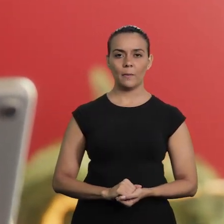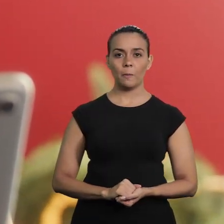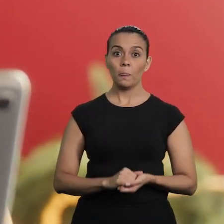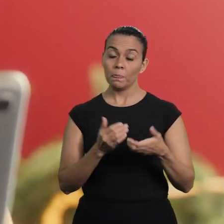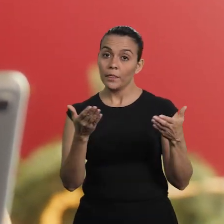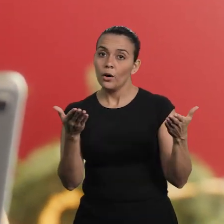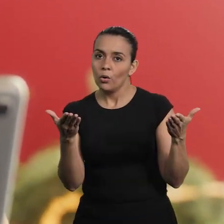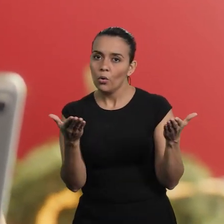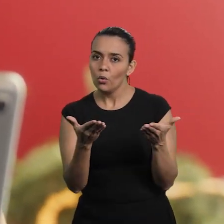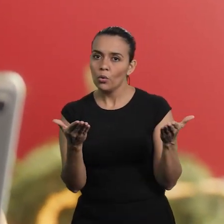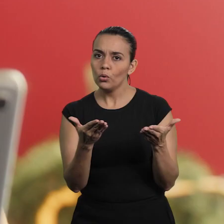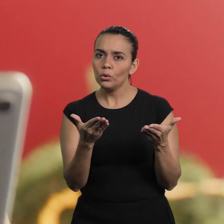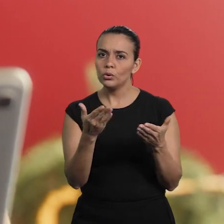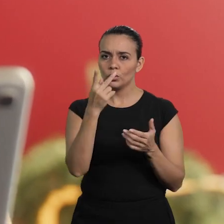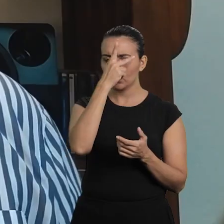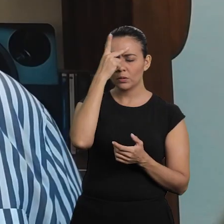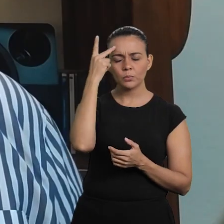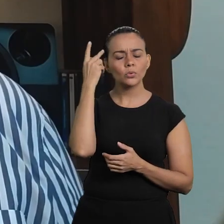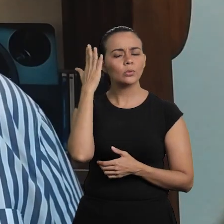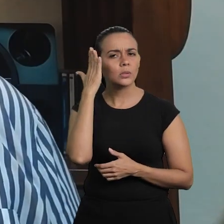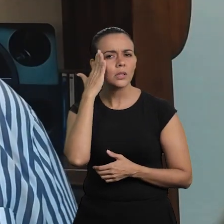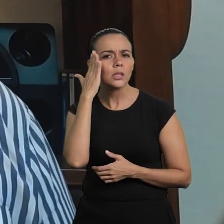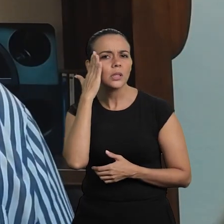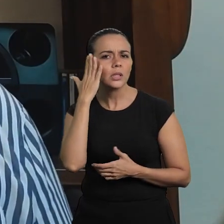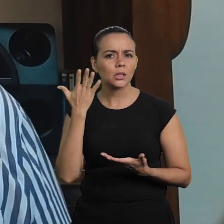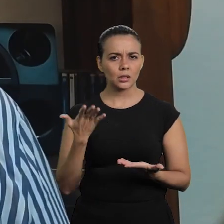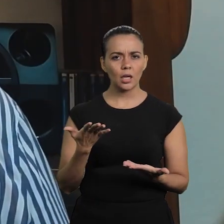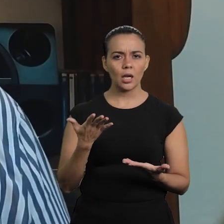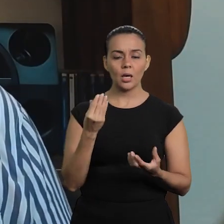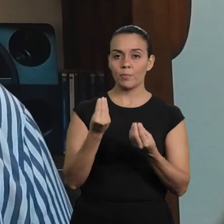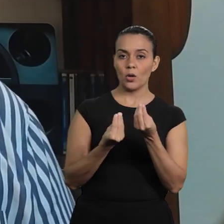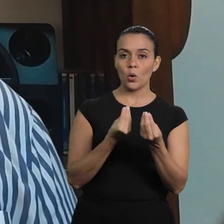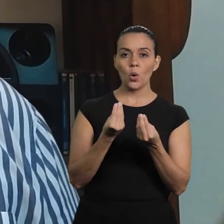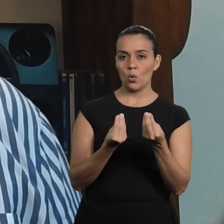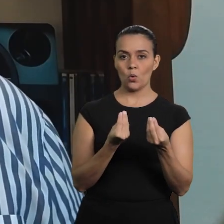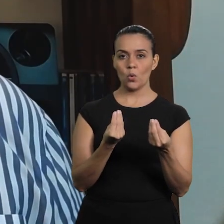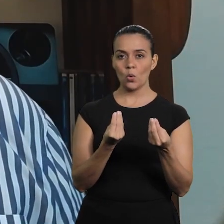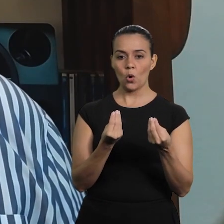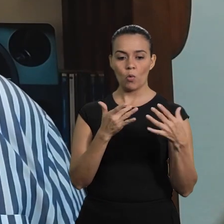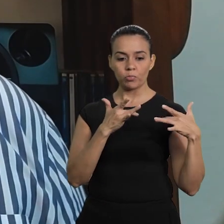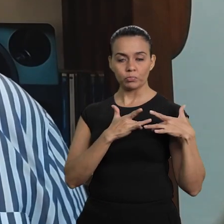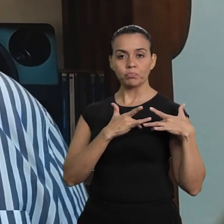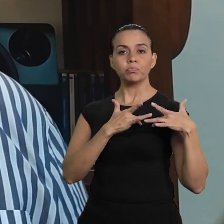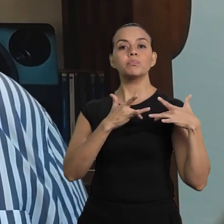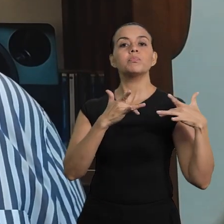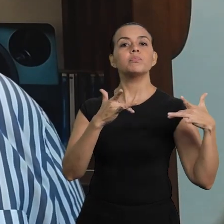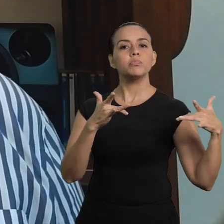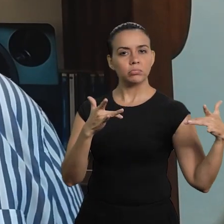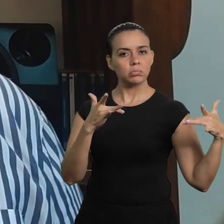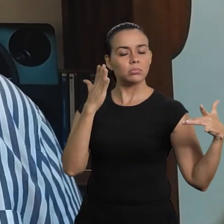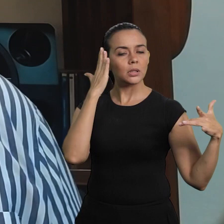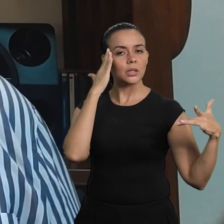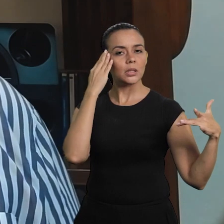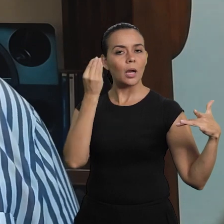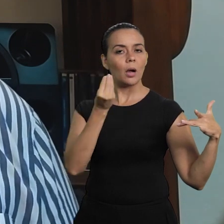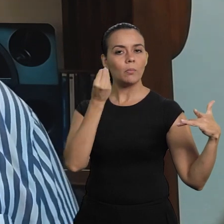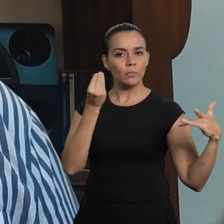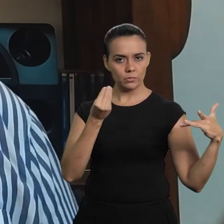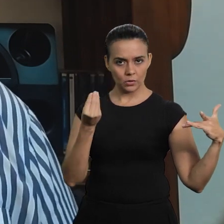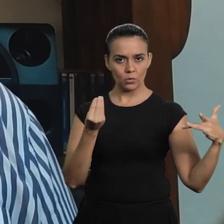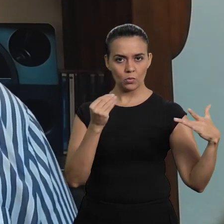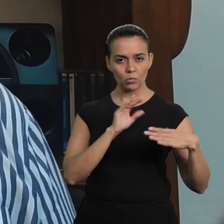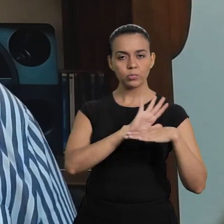Hoje temos o reconhecimento do ecossistema filantrópico. Hoje